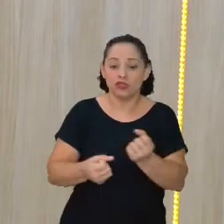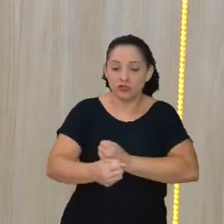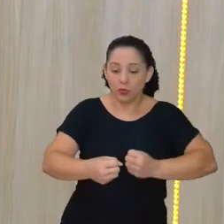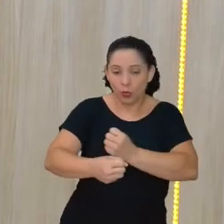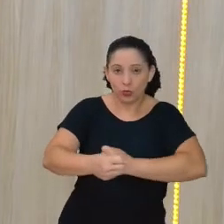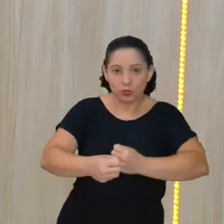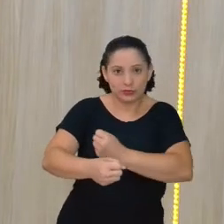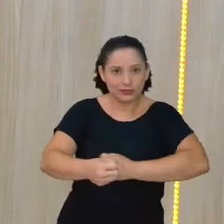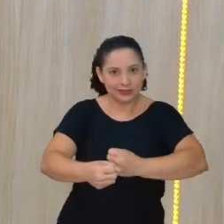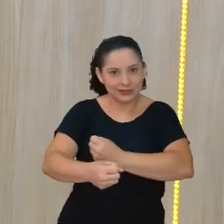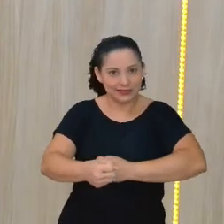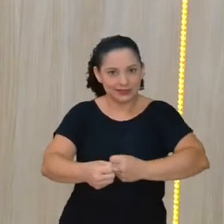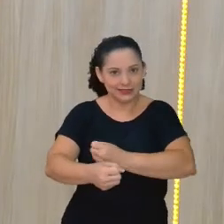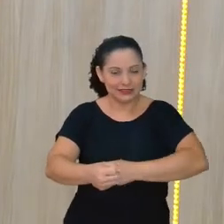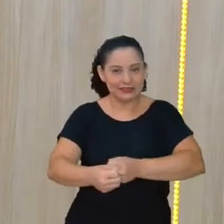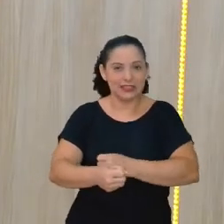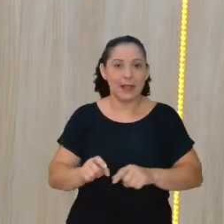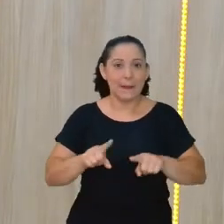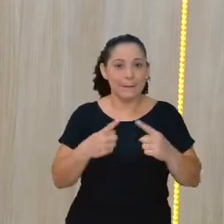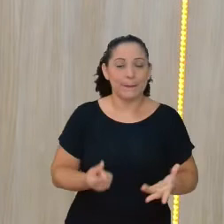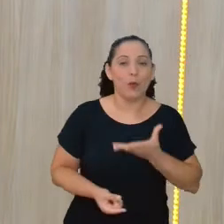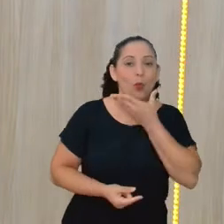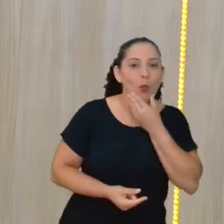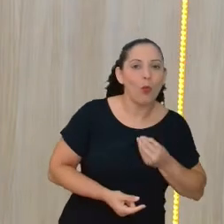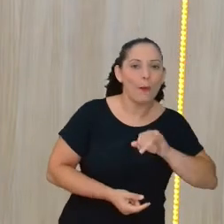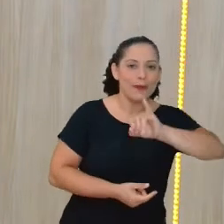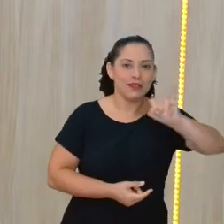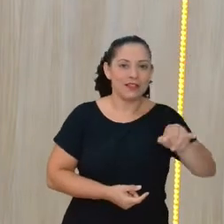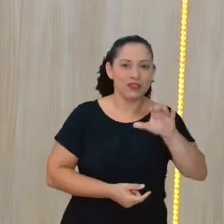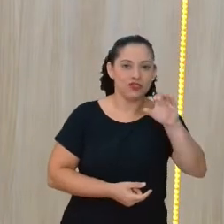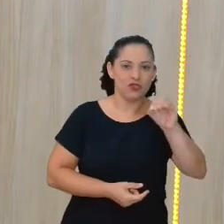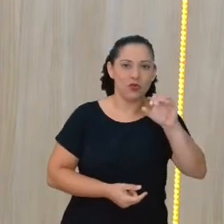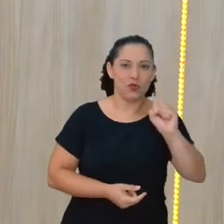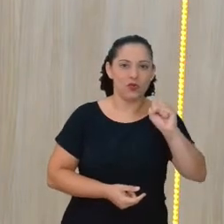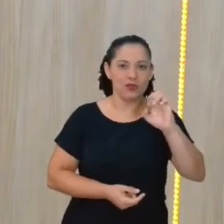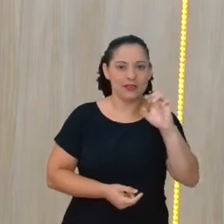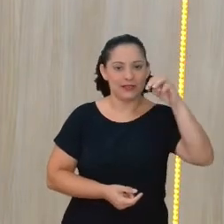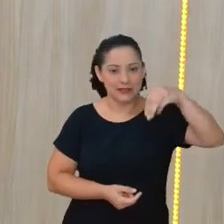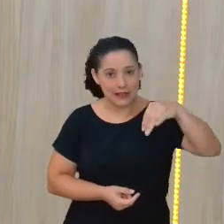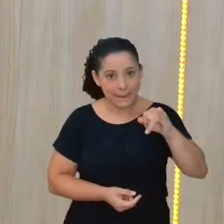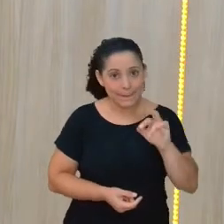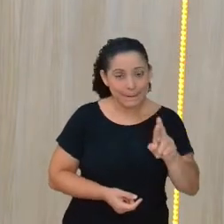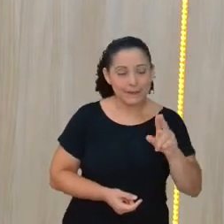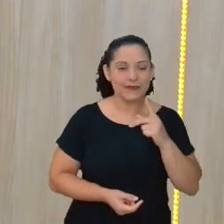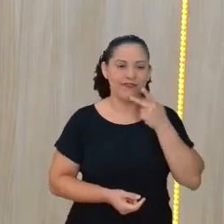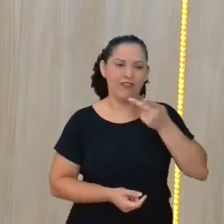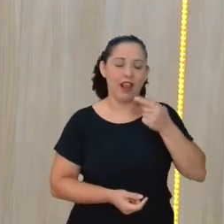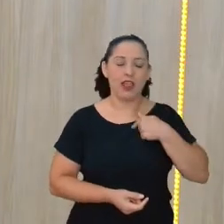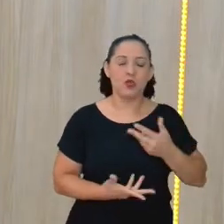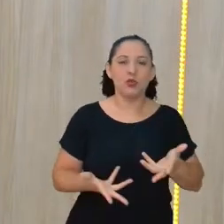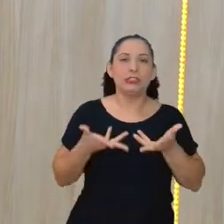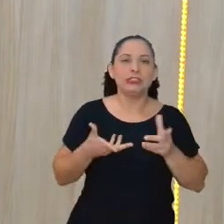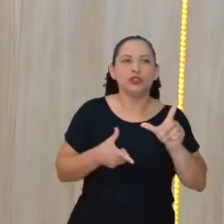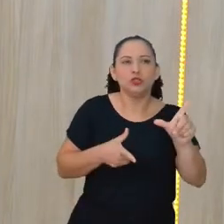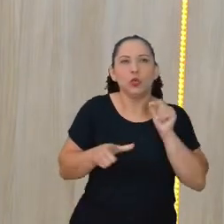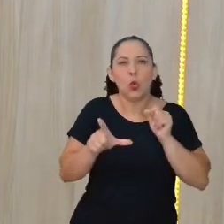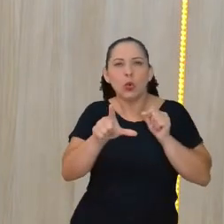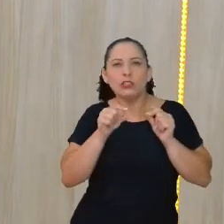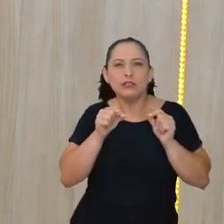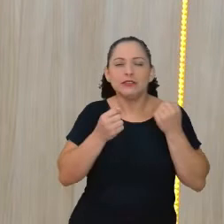pra gente. Enquanto seu Josemir diz que se ele soubesse, se ele pudesse escolher, se ele pudesse